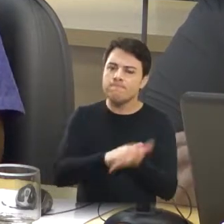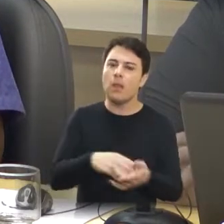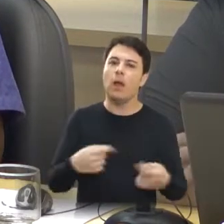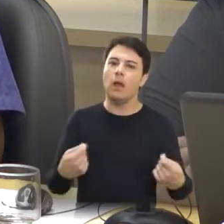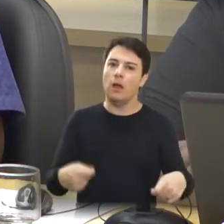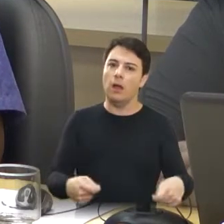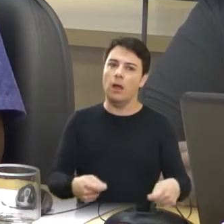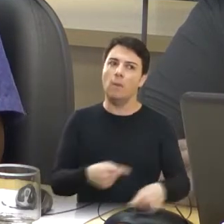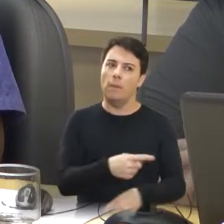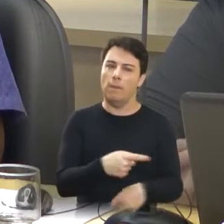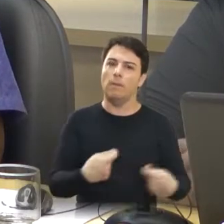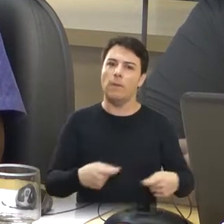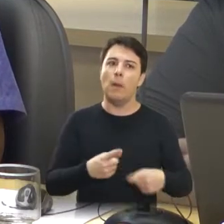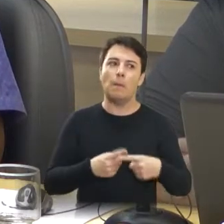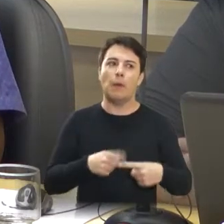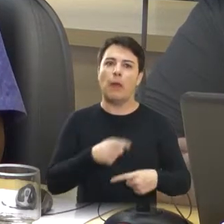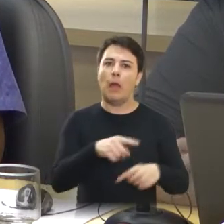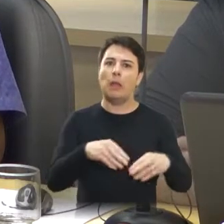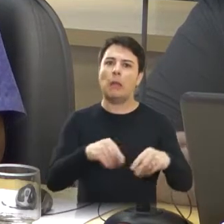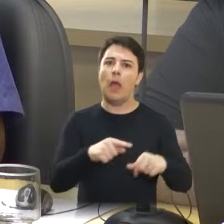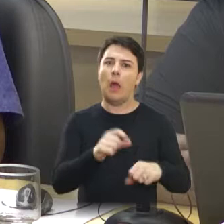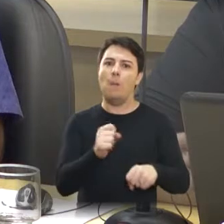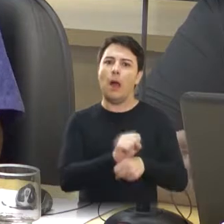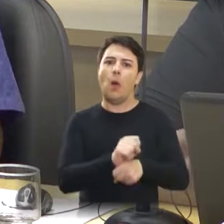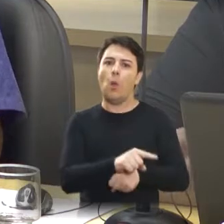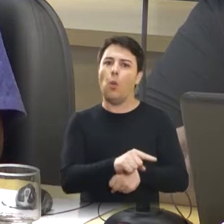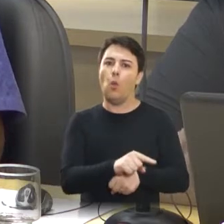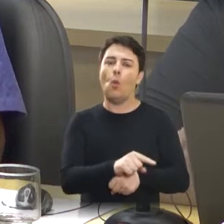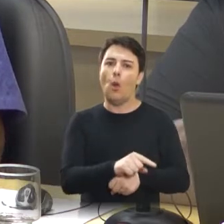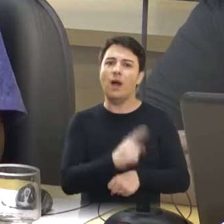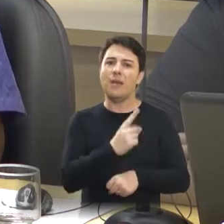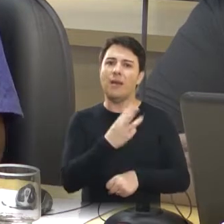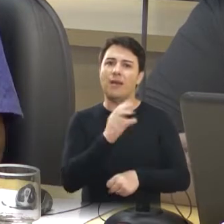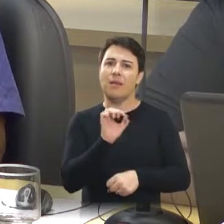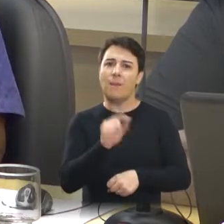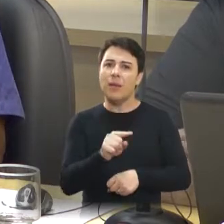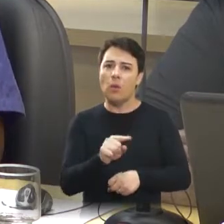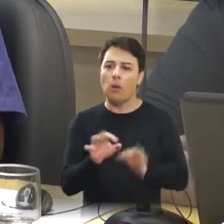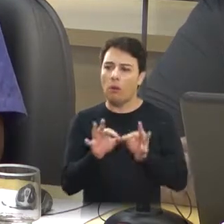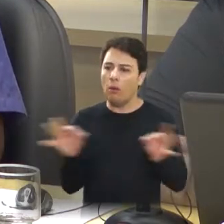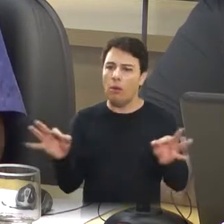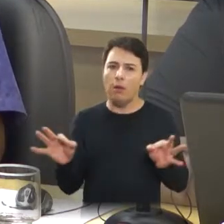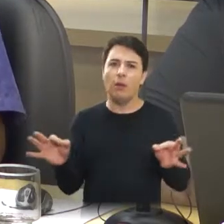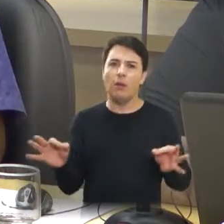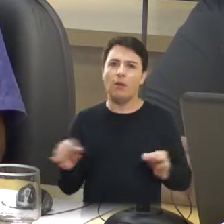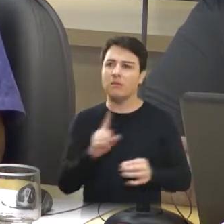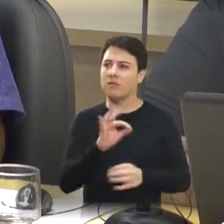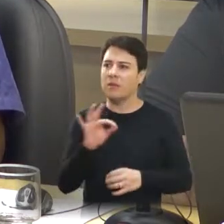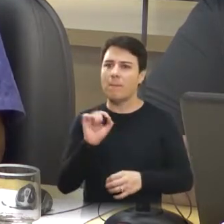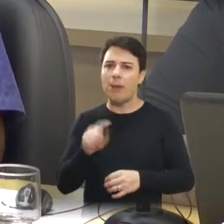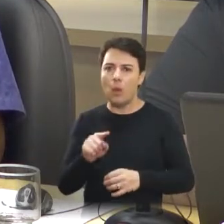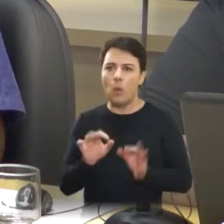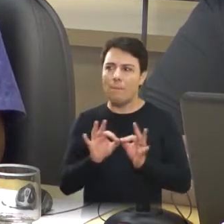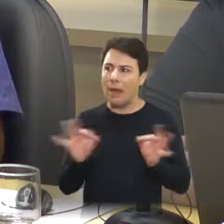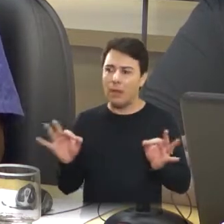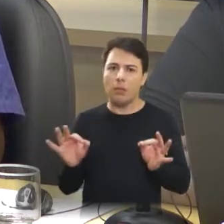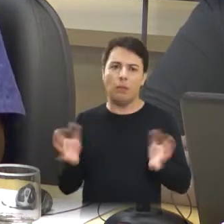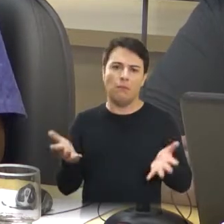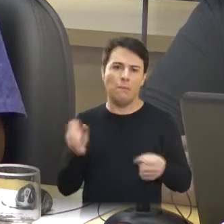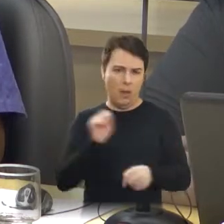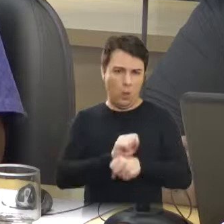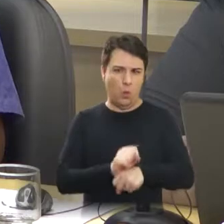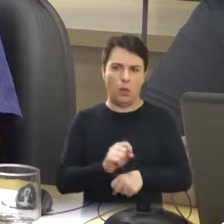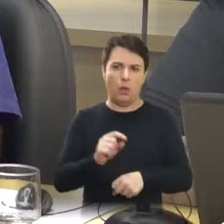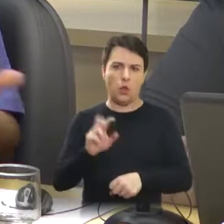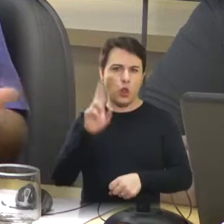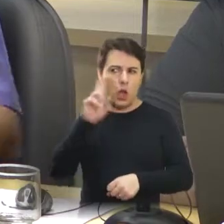Isso é especulador, que deixa a terra parada lá de 130 mil metros quadrados, de 100 mil metros quadrados, e não faz nada, de um